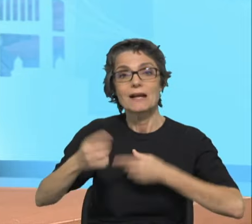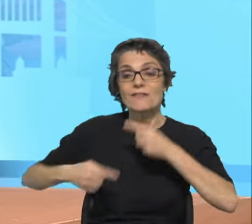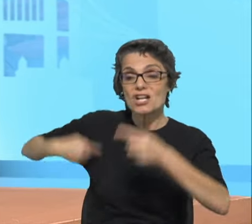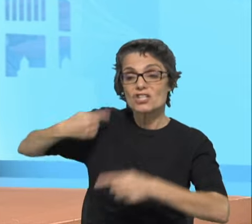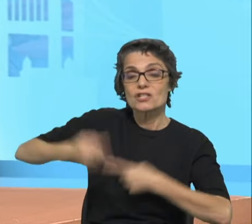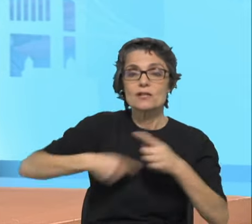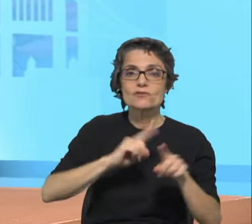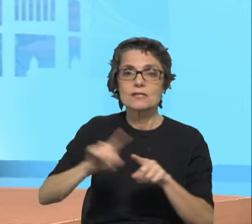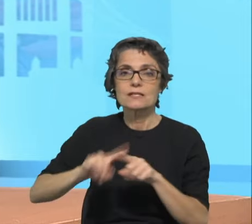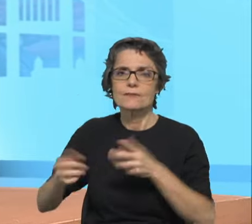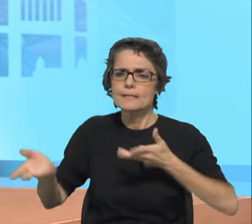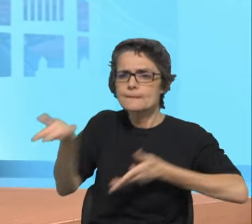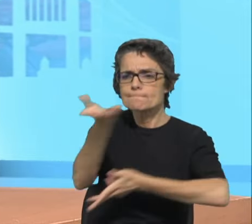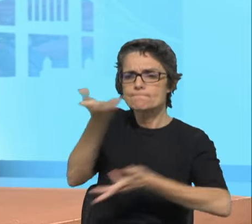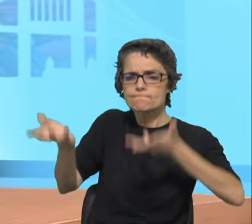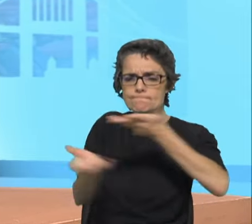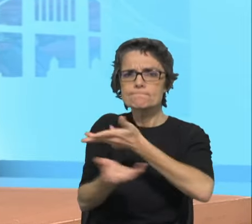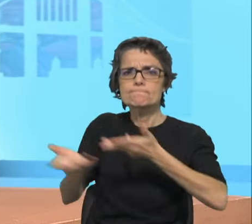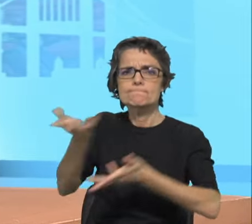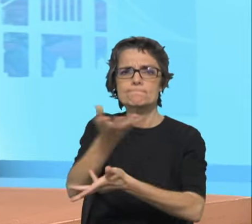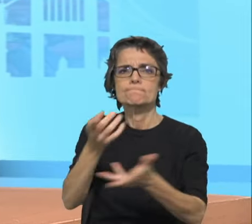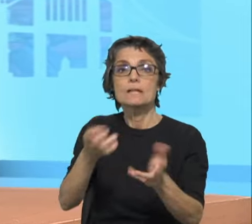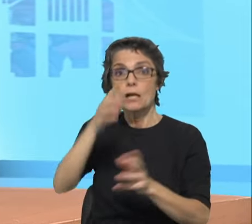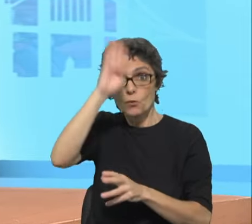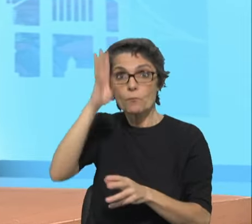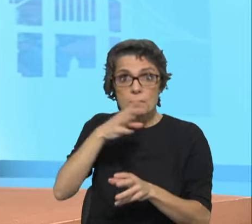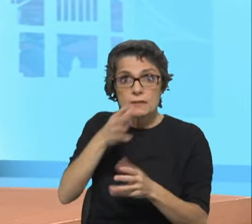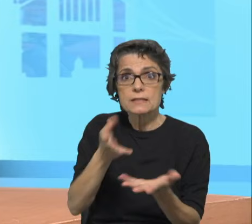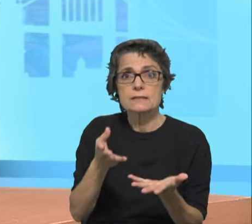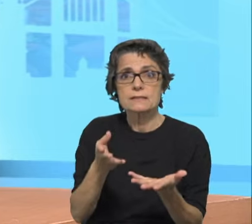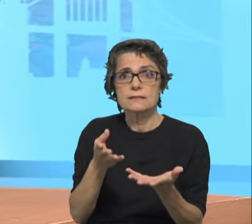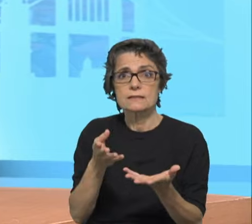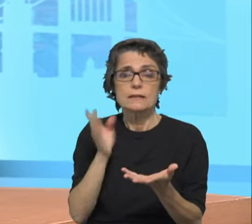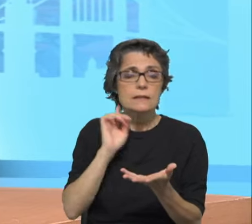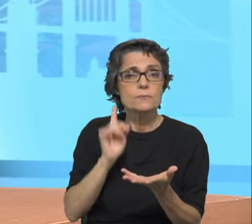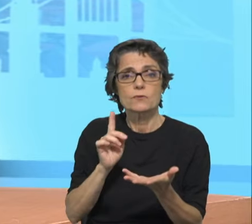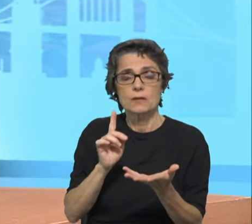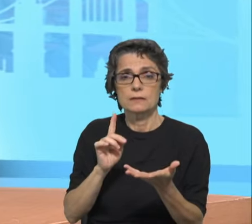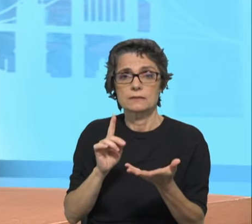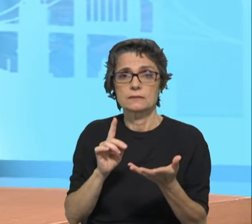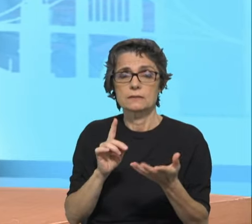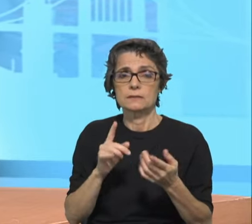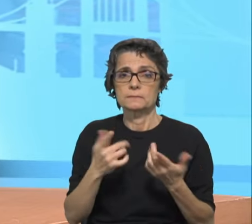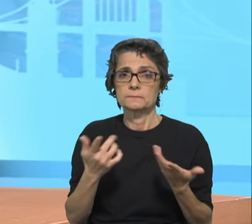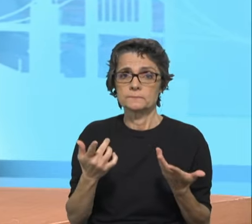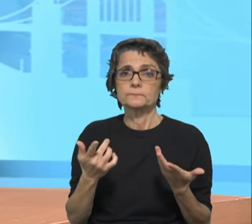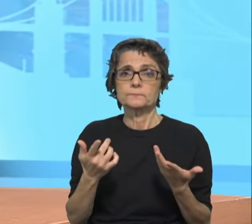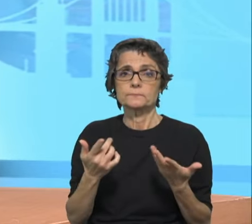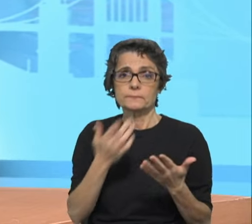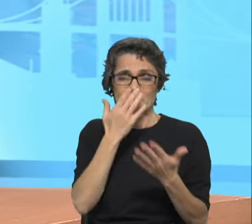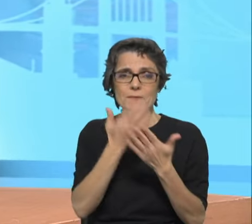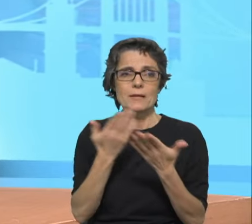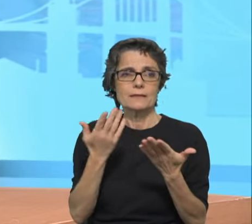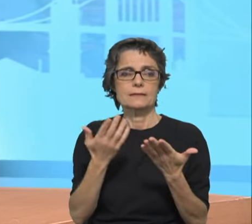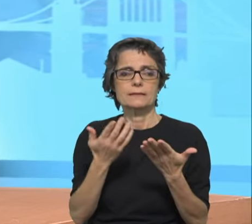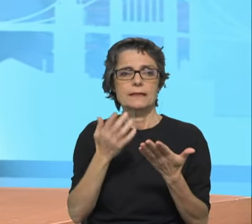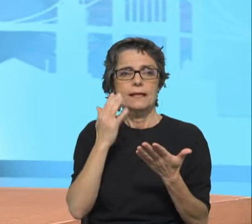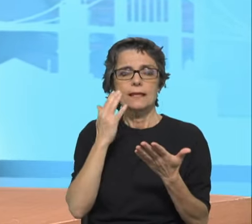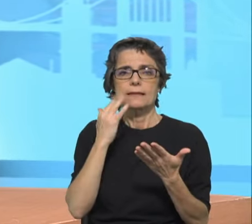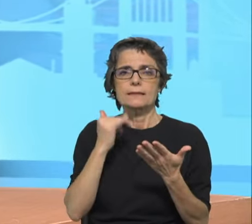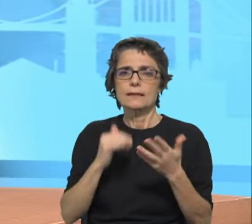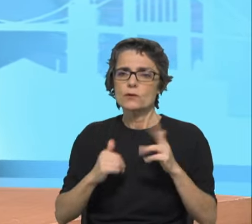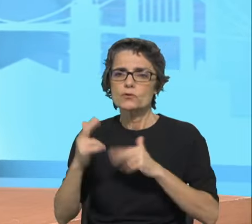gerações, que é uma das linhas importantíssimas para que o Papa nos tem convocado, a justiça intergeracional que se